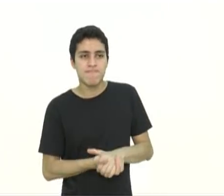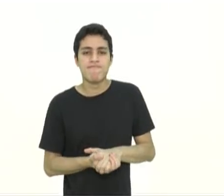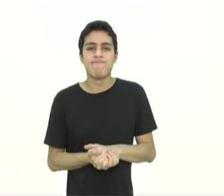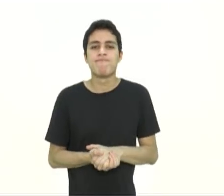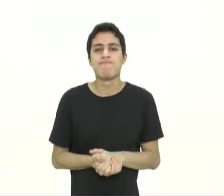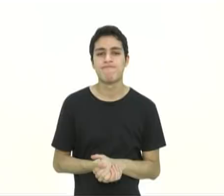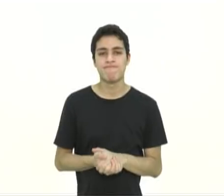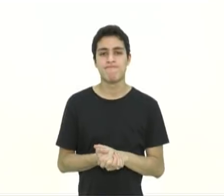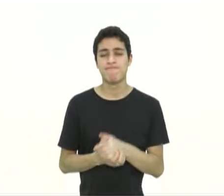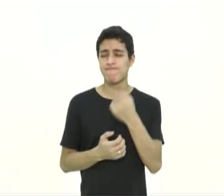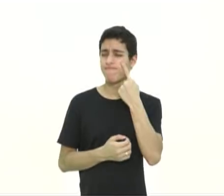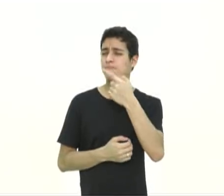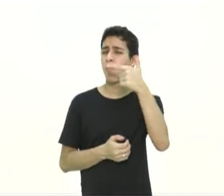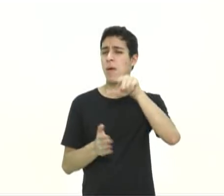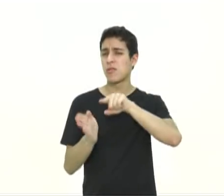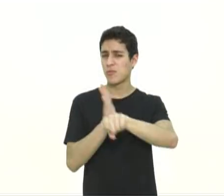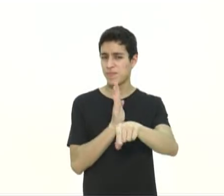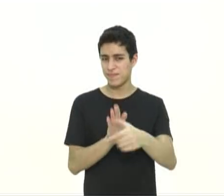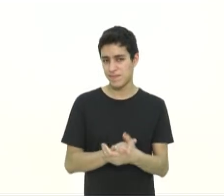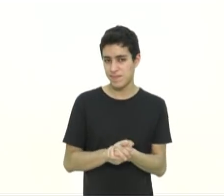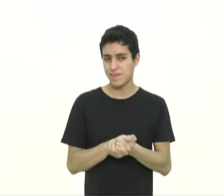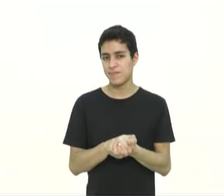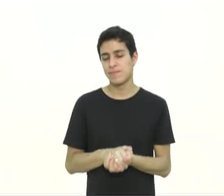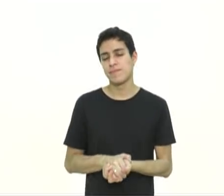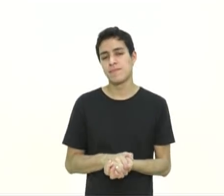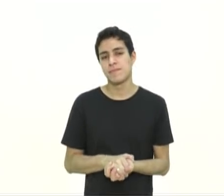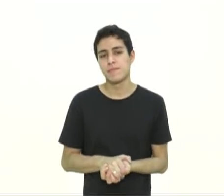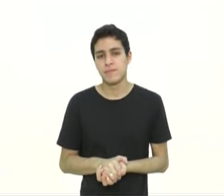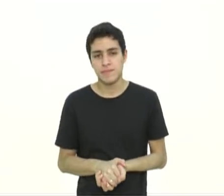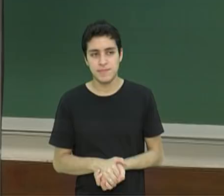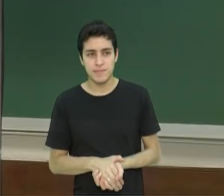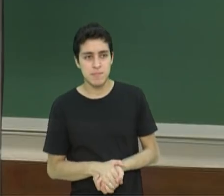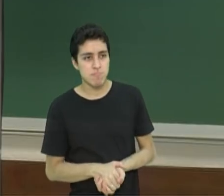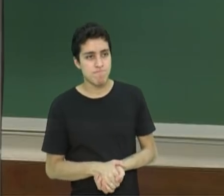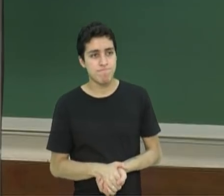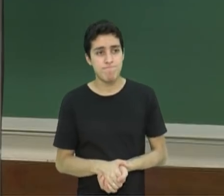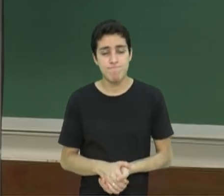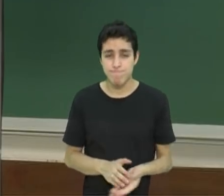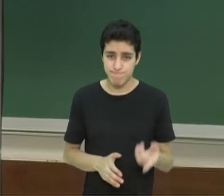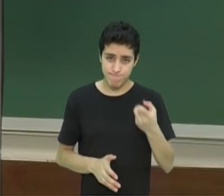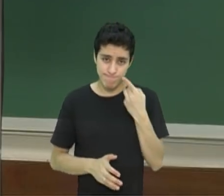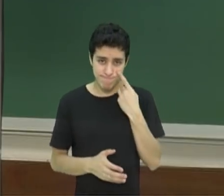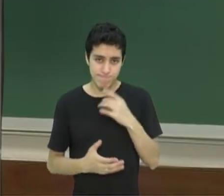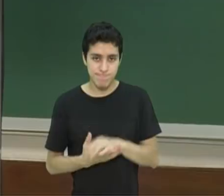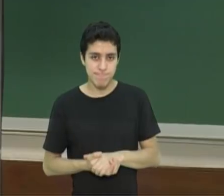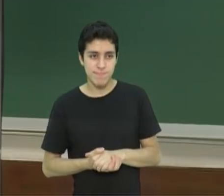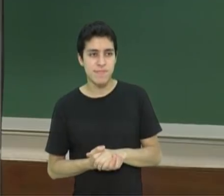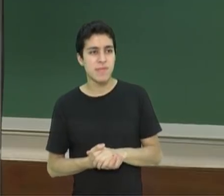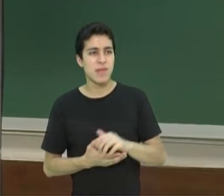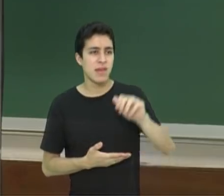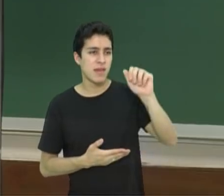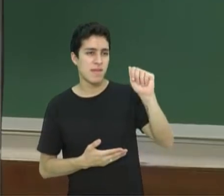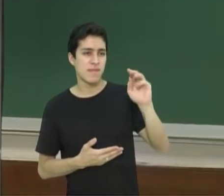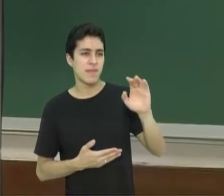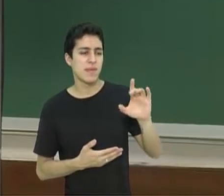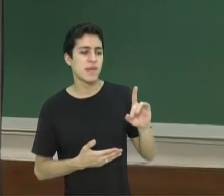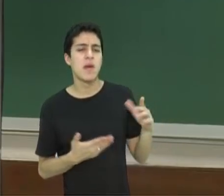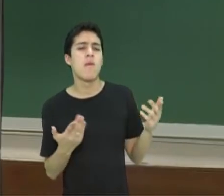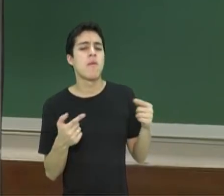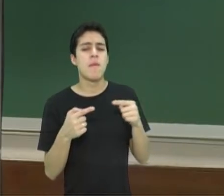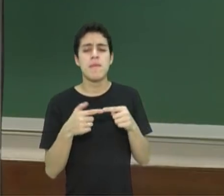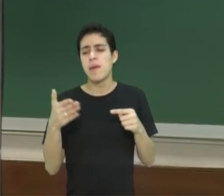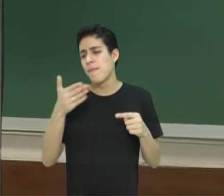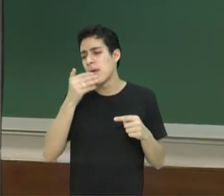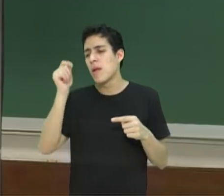Nós teremos aqui mais um quiz para você pensar um pouquinho. Vamos ver. Qual das alternativas melhor retrata a